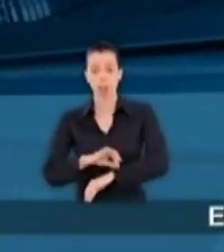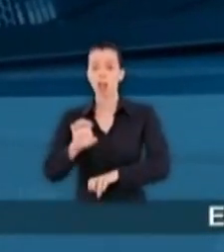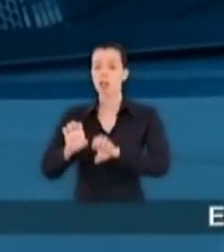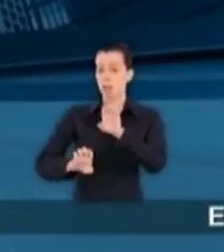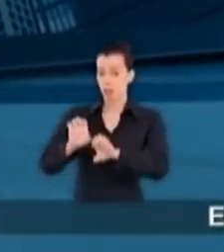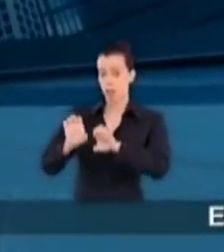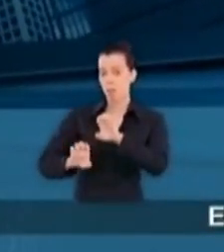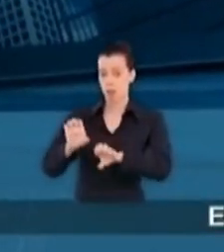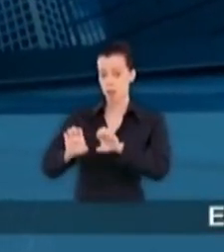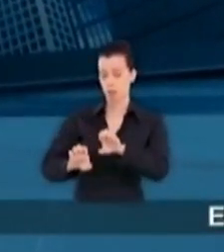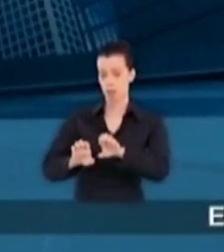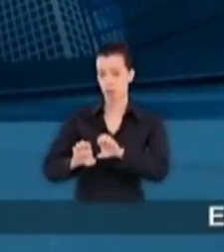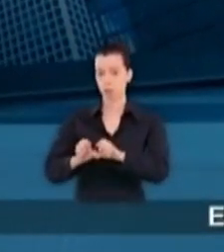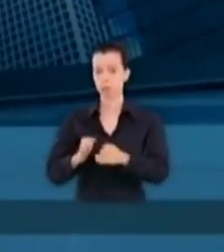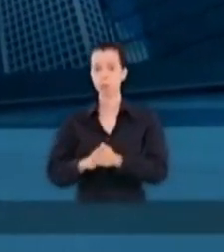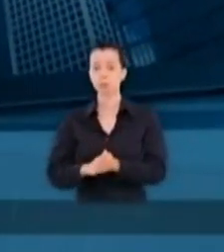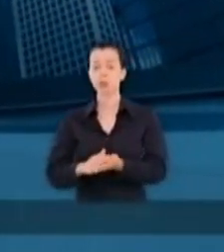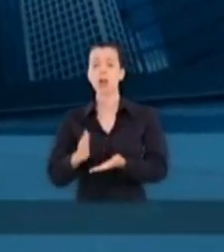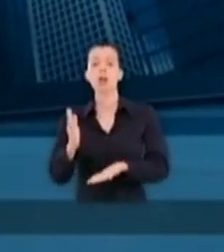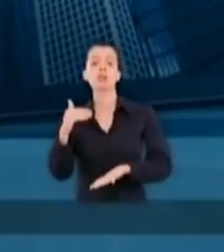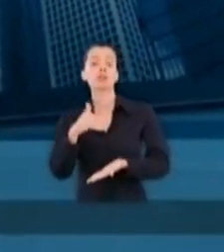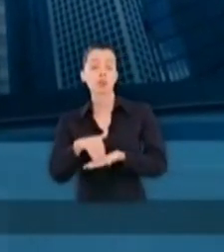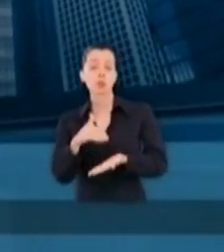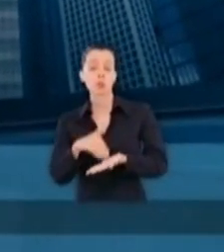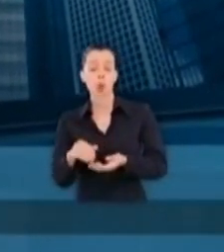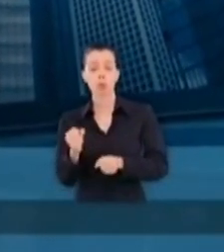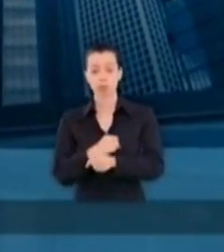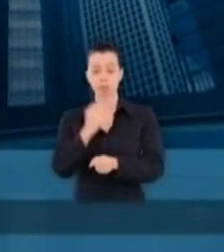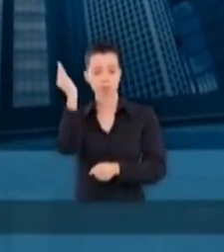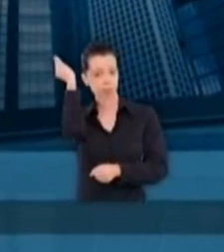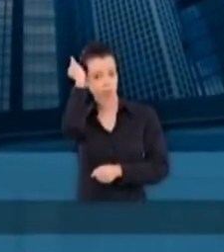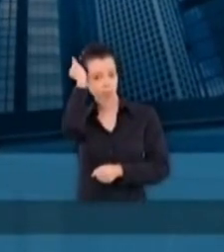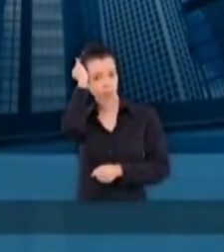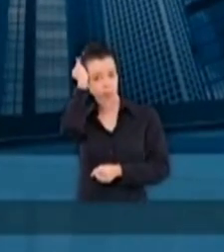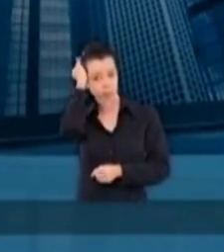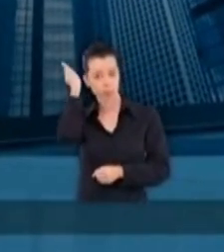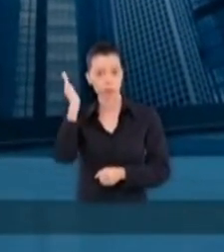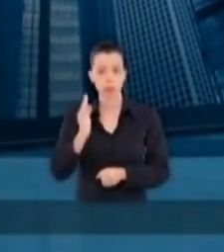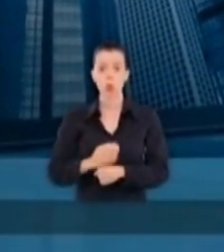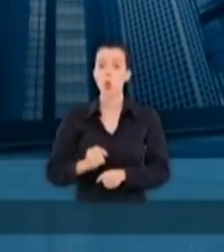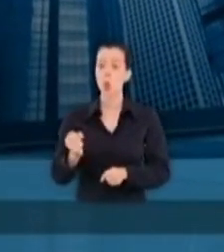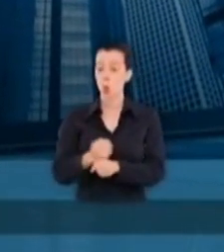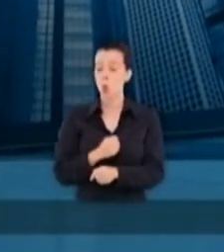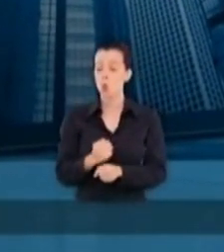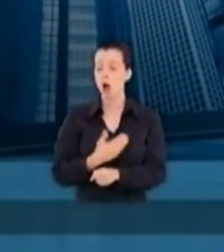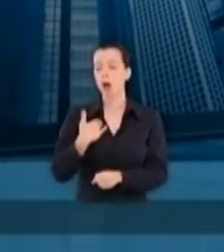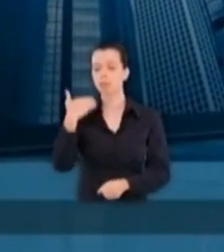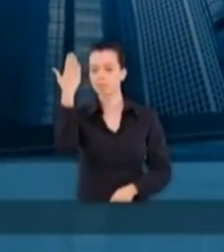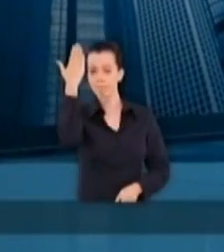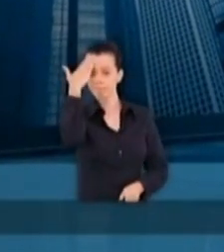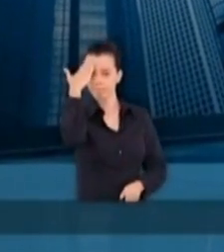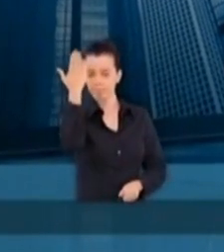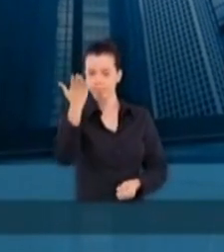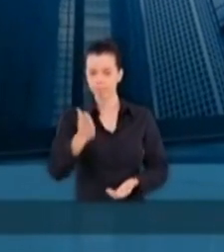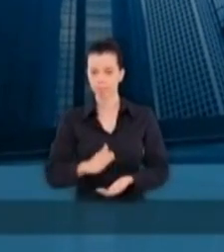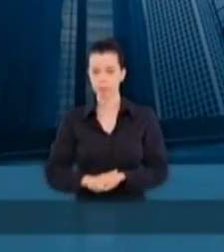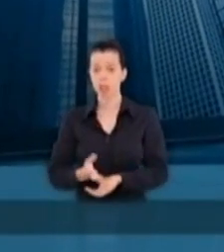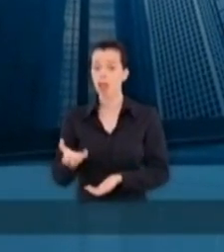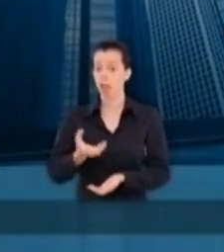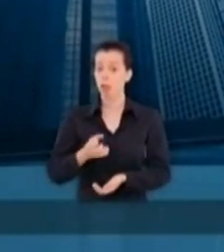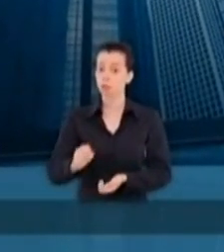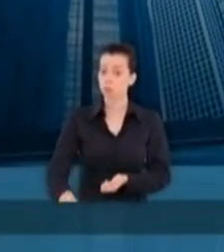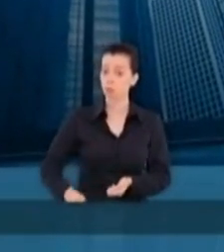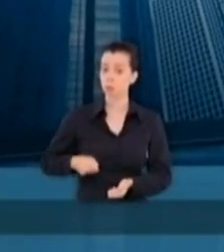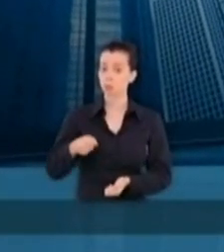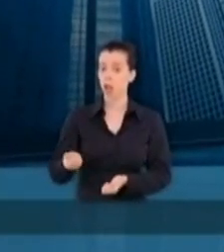fui empresário do setor de infraestrutura e fui secretário de obras do Reinaldo. Construir é a minha especialidade. Quero